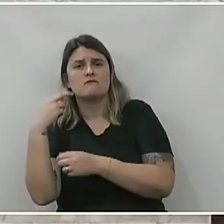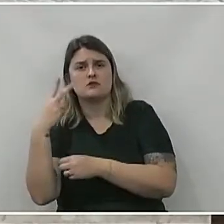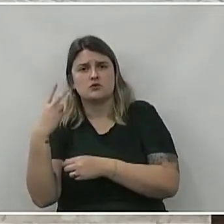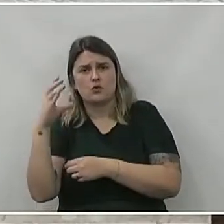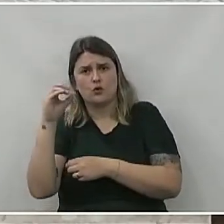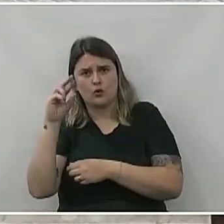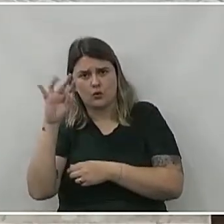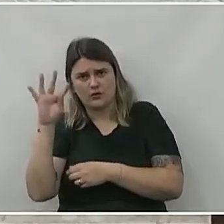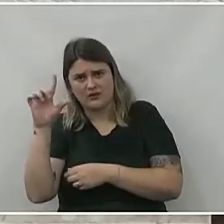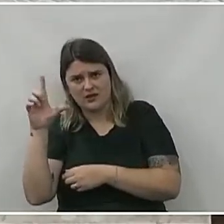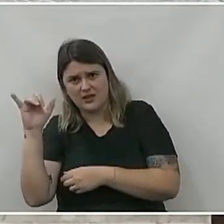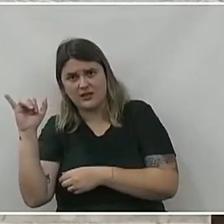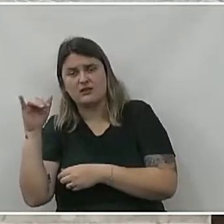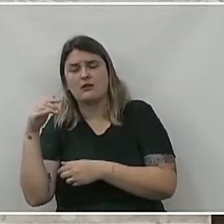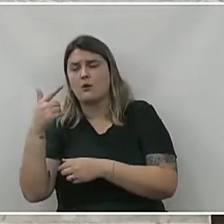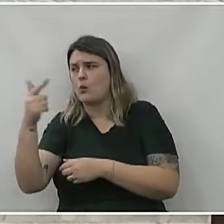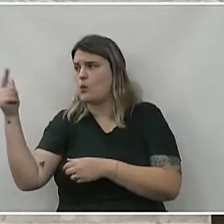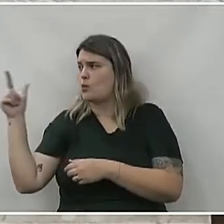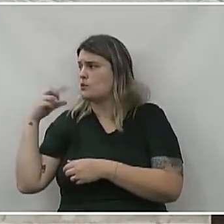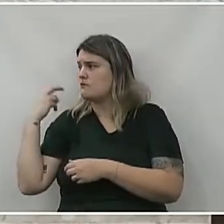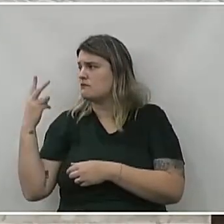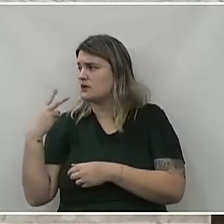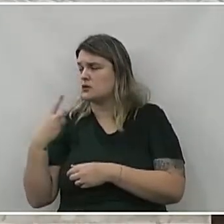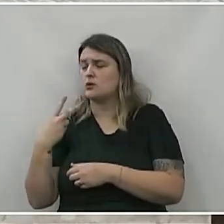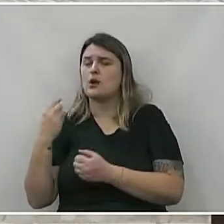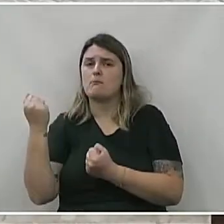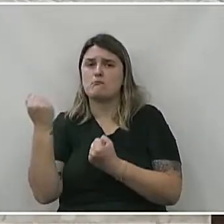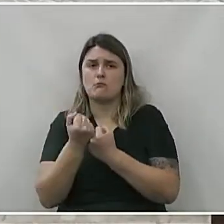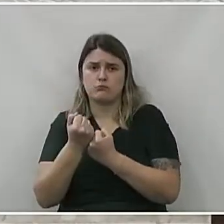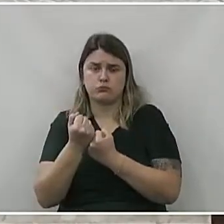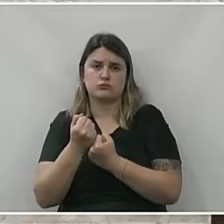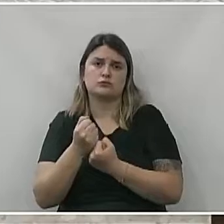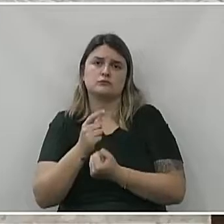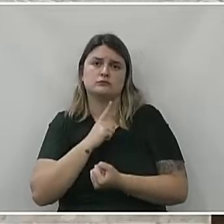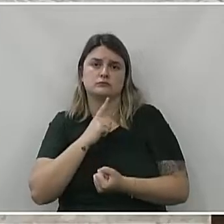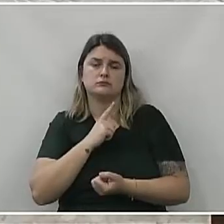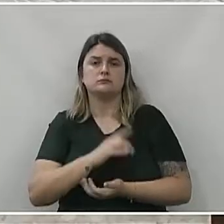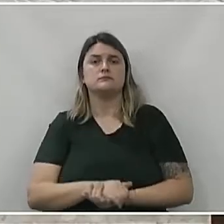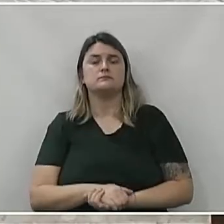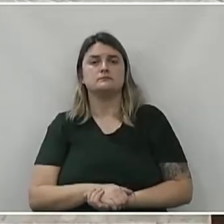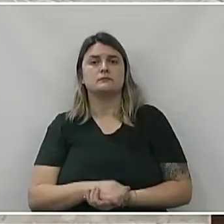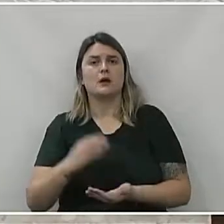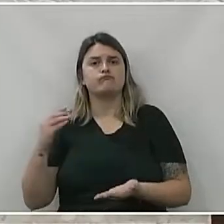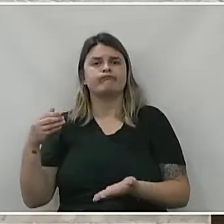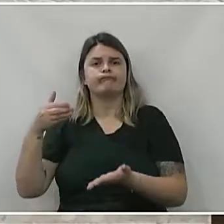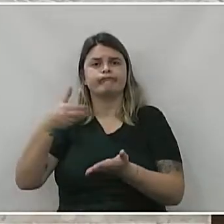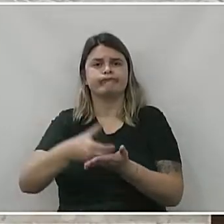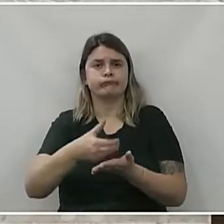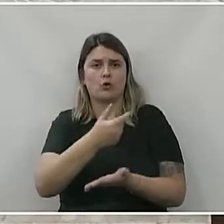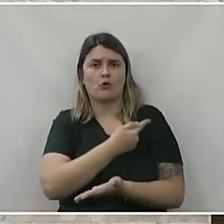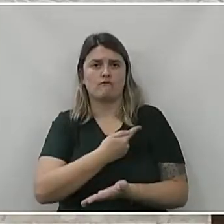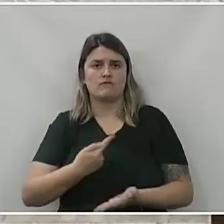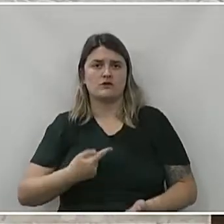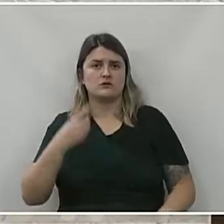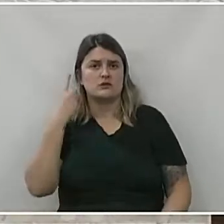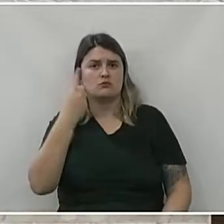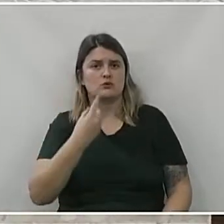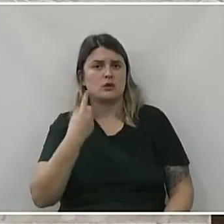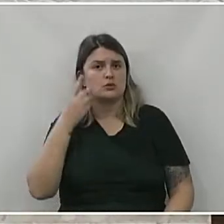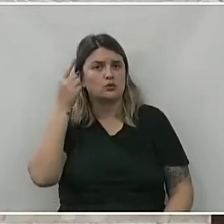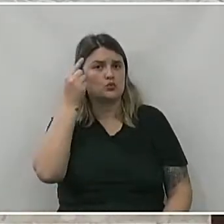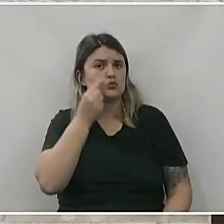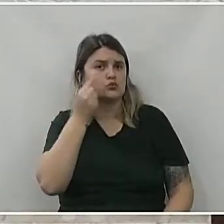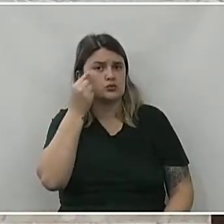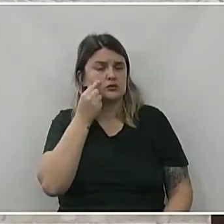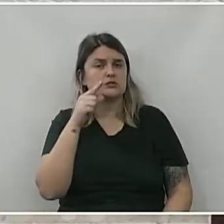vereador André e mais pessoas, veio isso ali através da verba de governo do deputado Ussi,